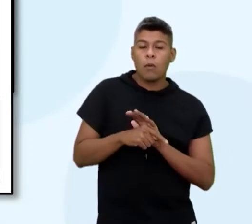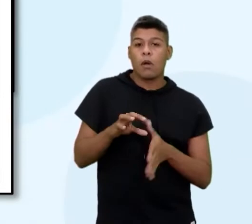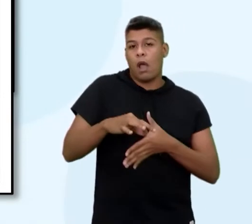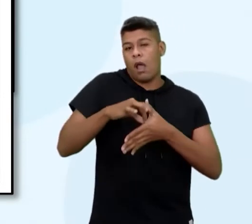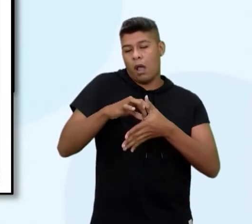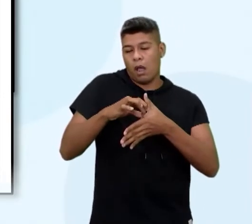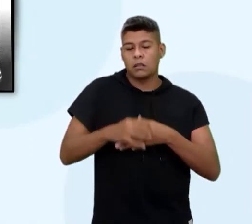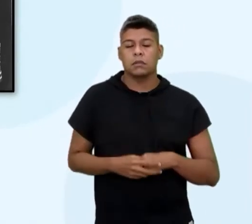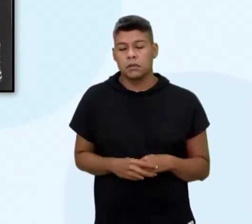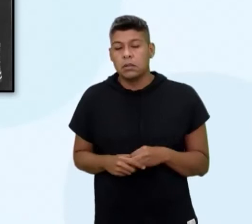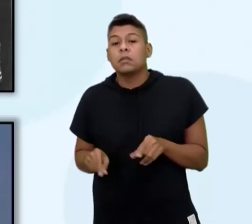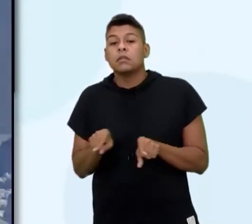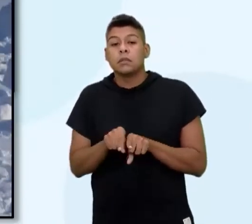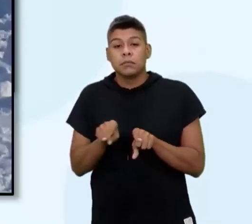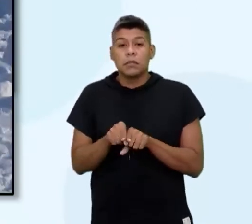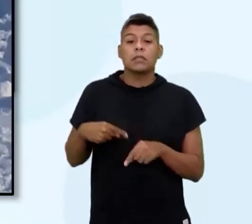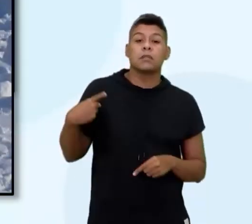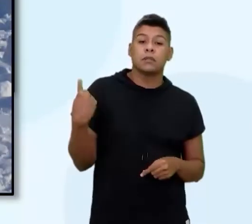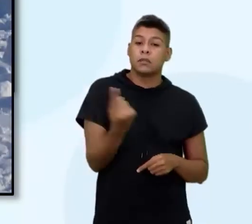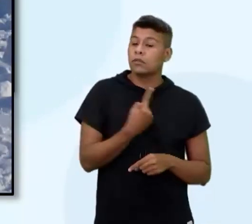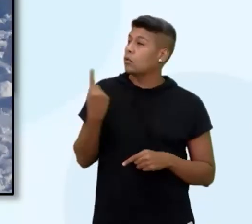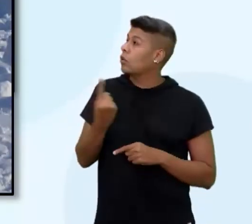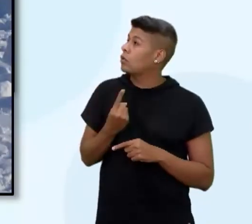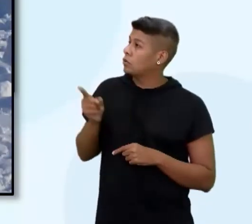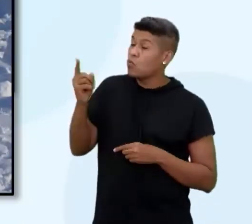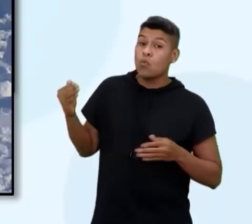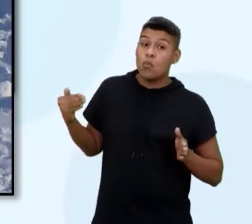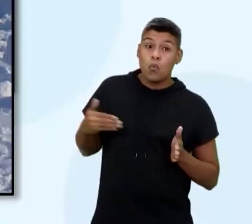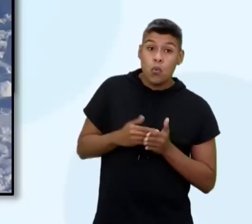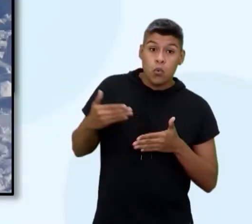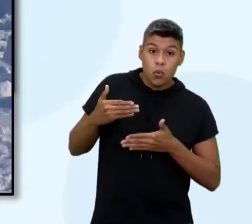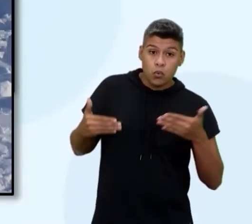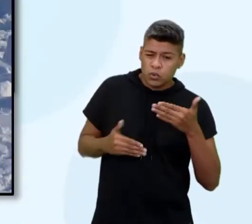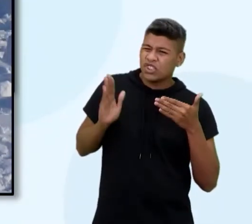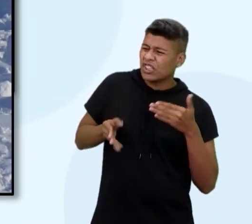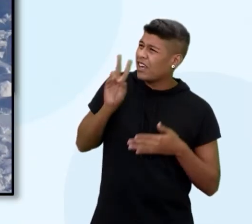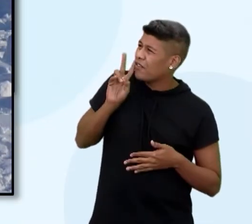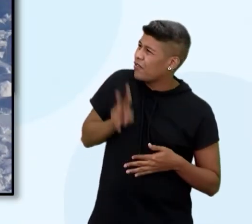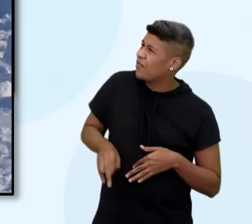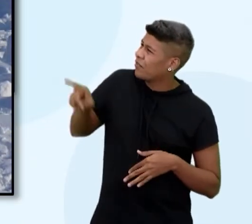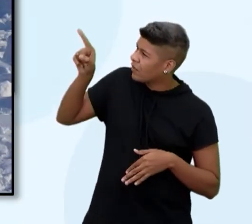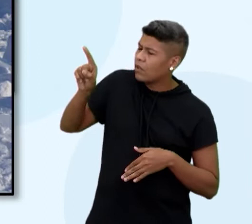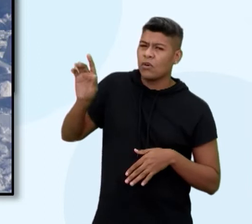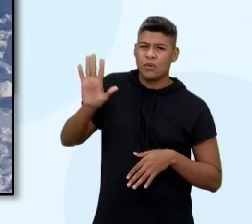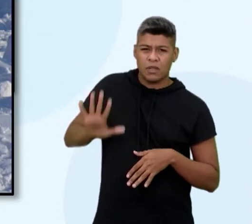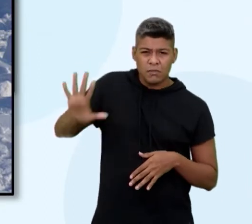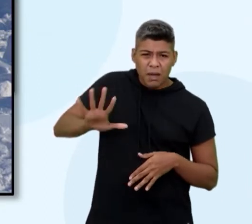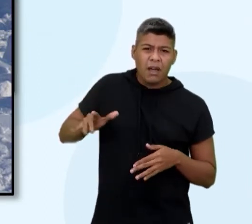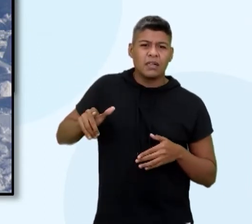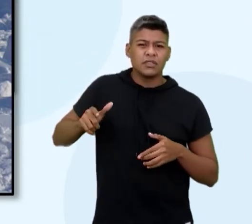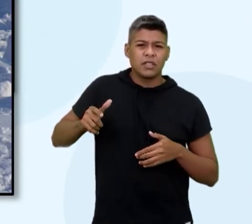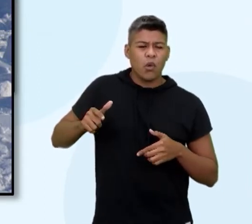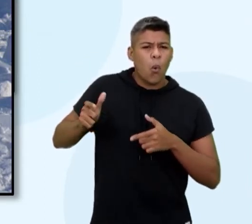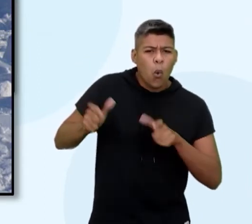carne. E no nosso último slide aqui dos inuites, acho que vocês já viram essa imagem em algum lugar.